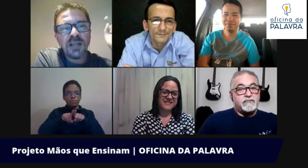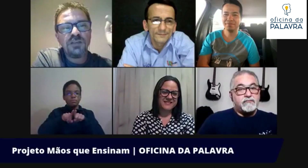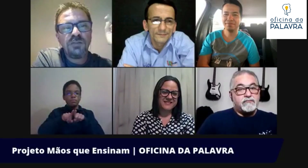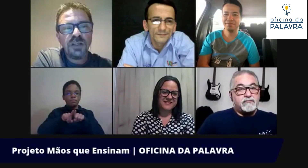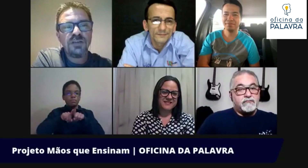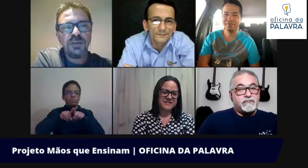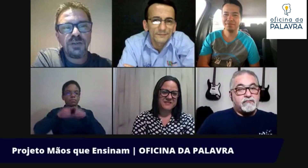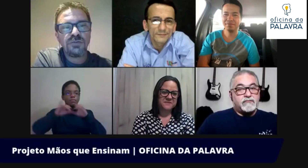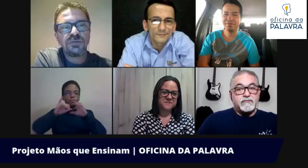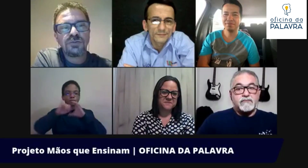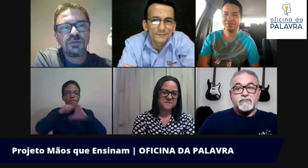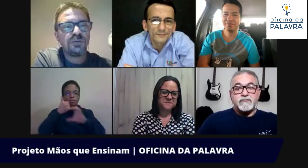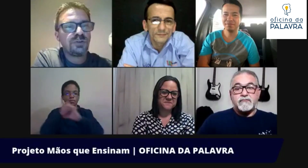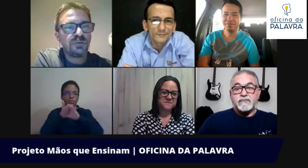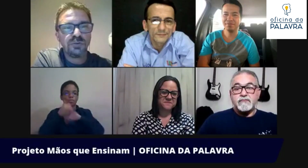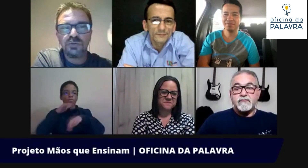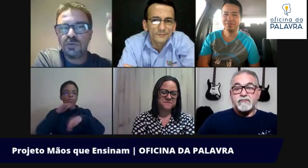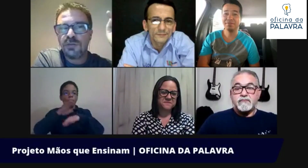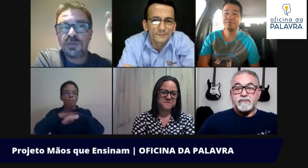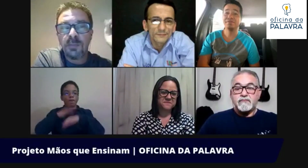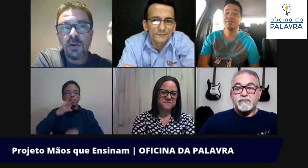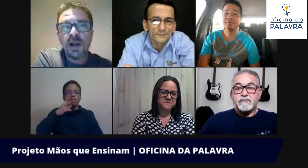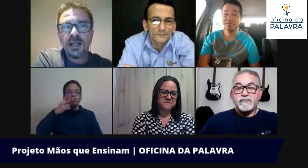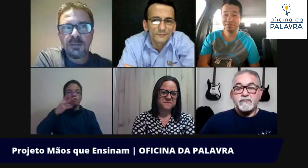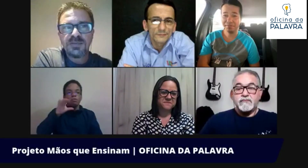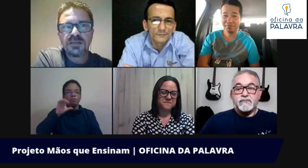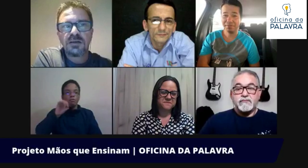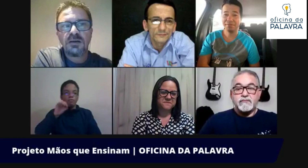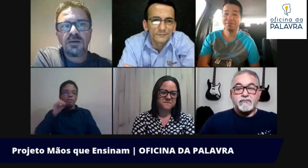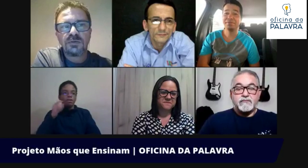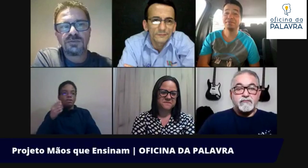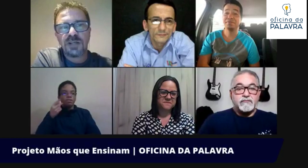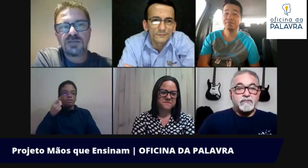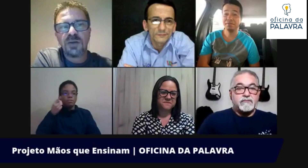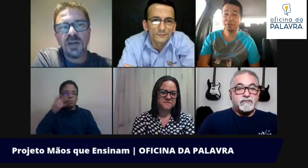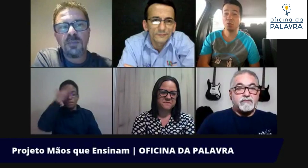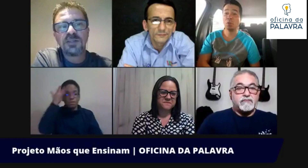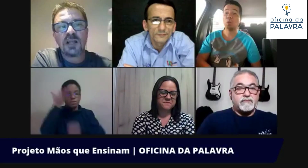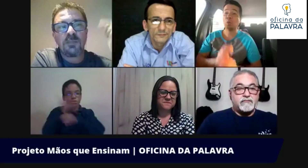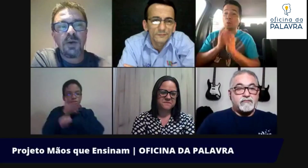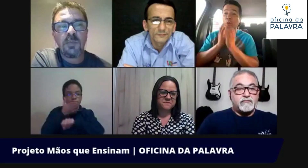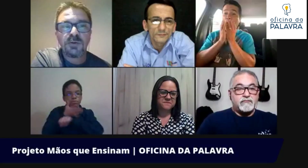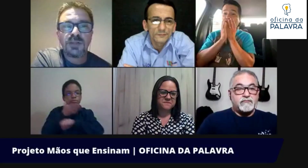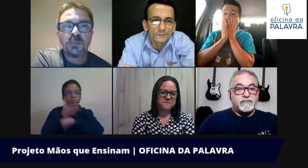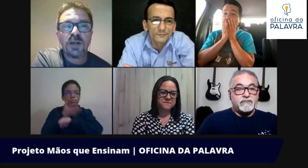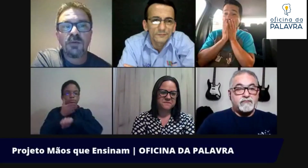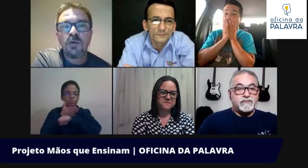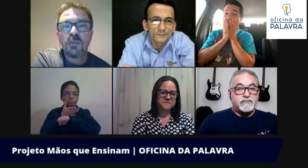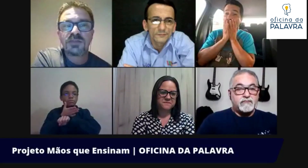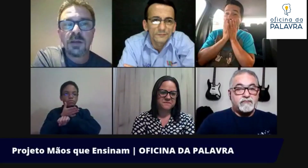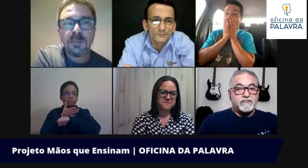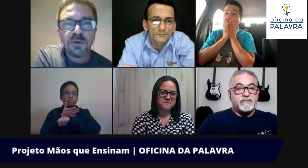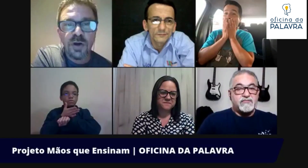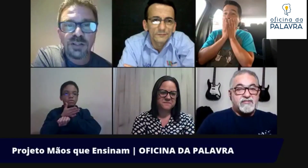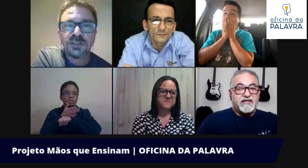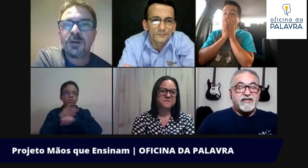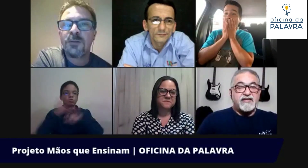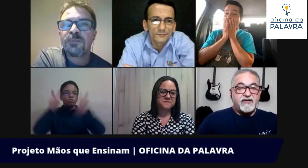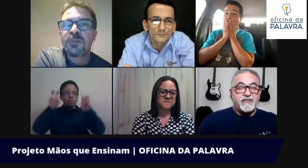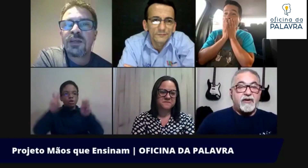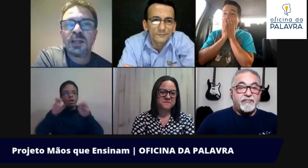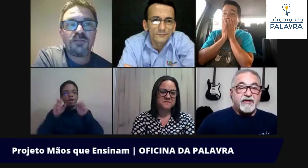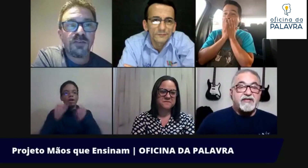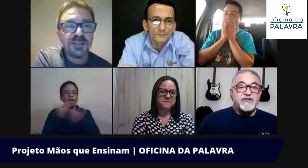já tem mais de 20 vídeos do estudo do livro de Apocalipse, com tradução em Libras, que eu perguntei para ela, vamos começar por